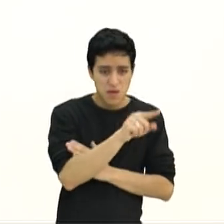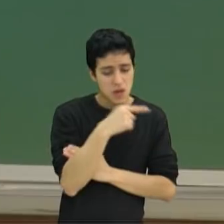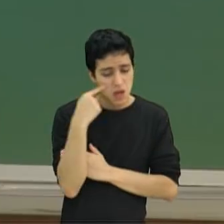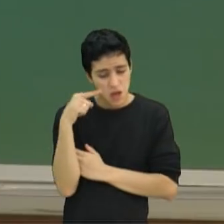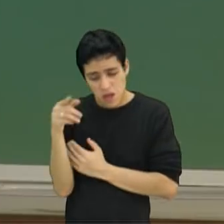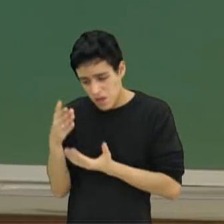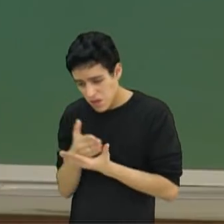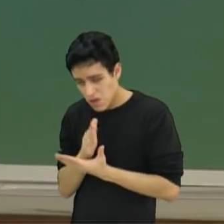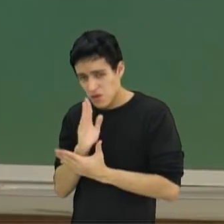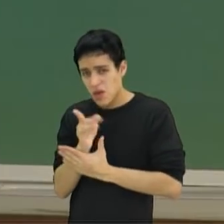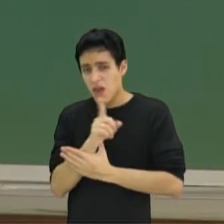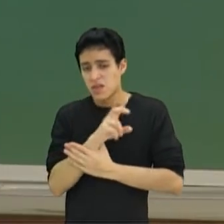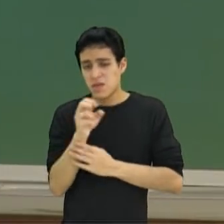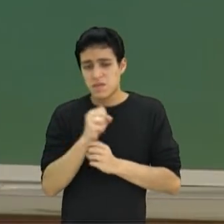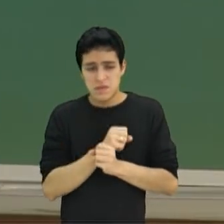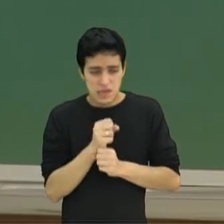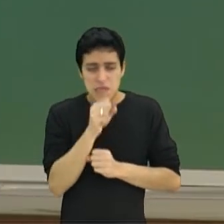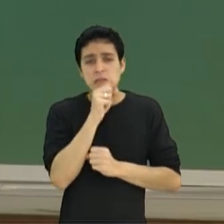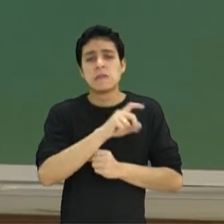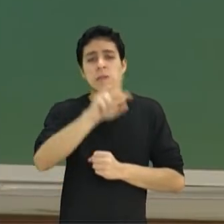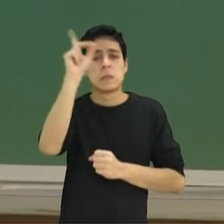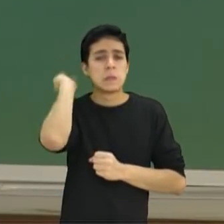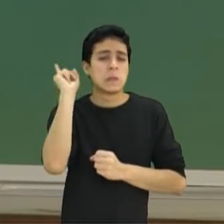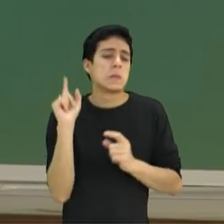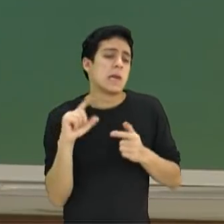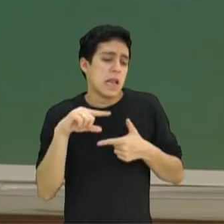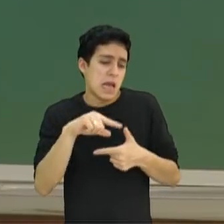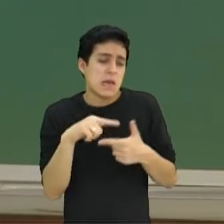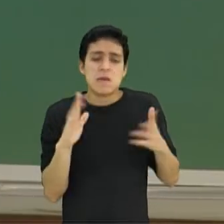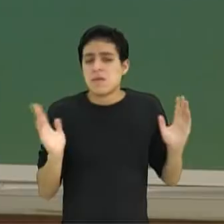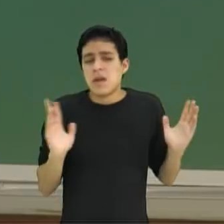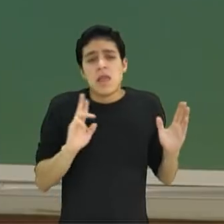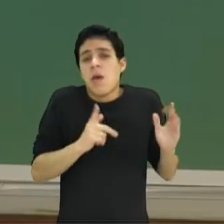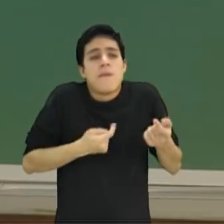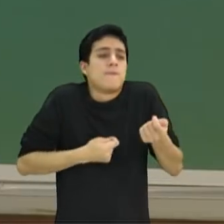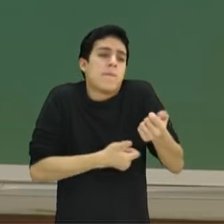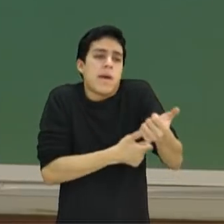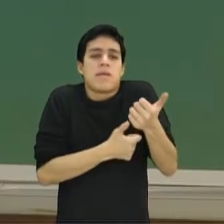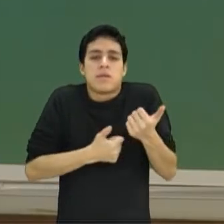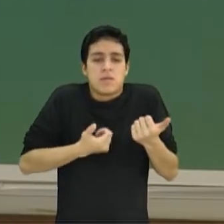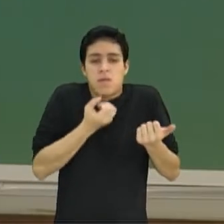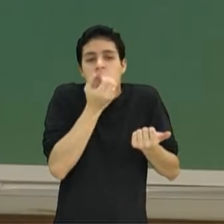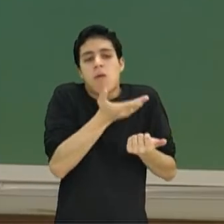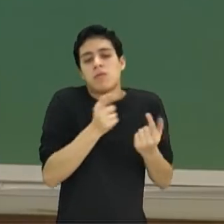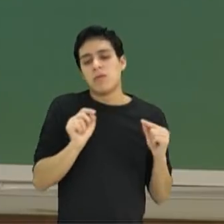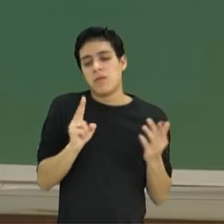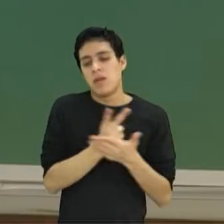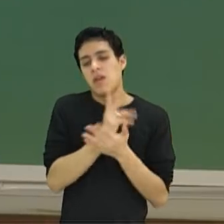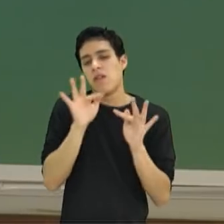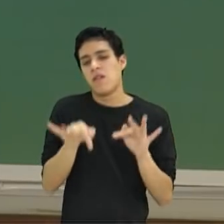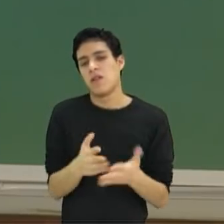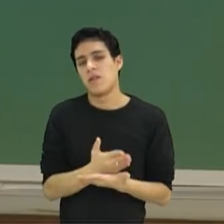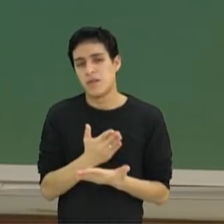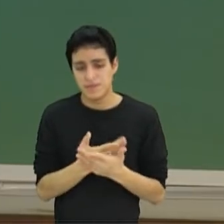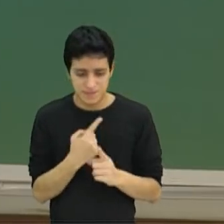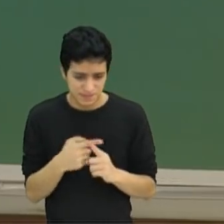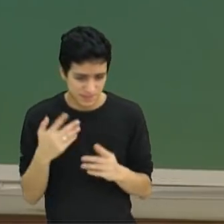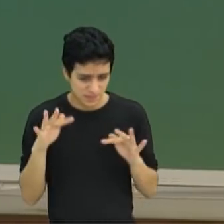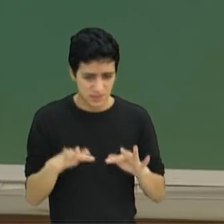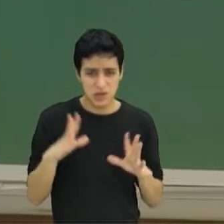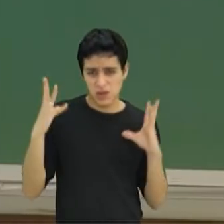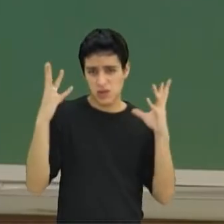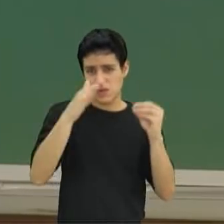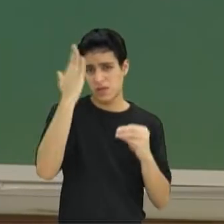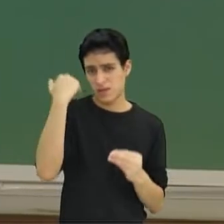ser uma obra antiga, ser um clássico, ela não considera um spoiler contar o que acontece no final, porque o final